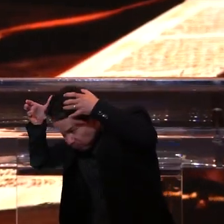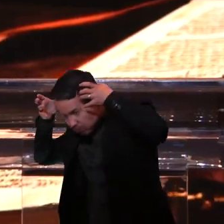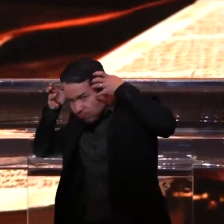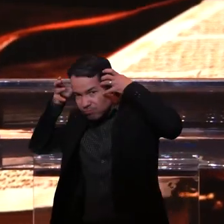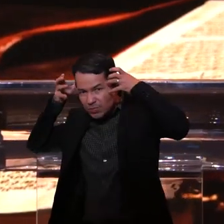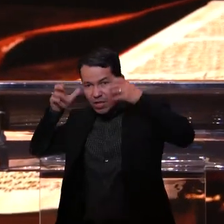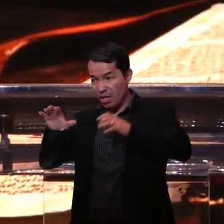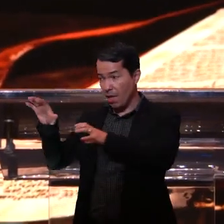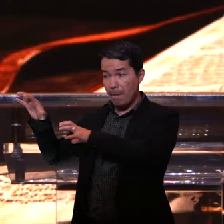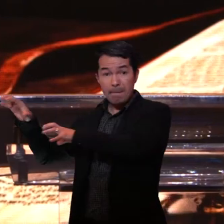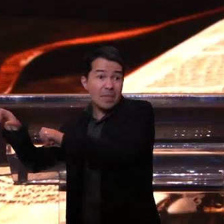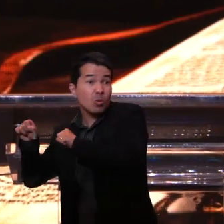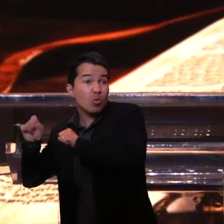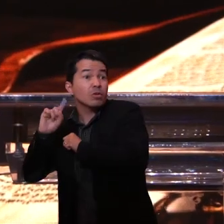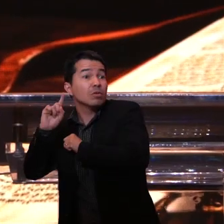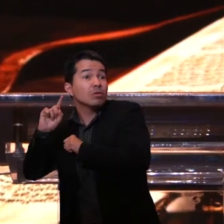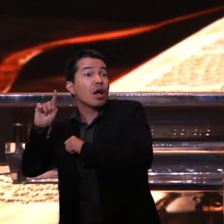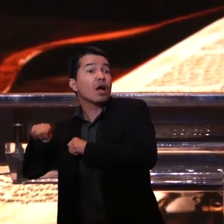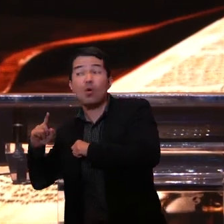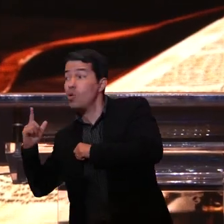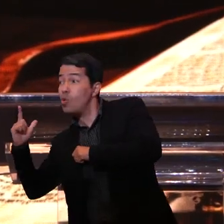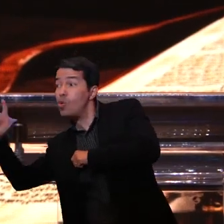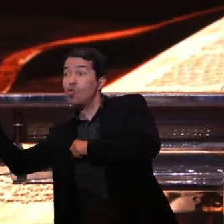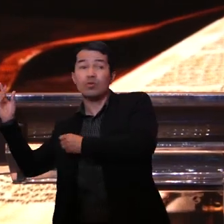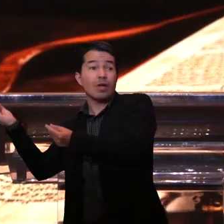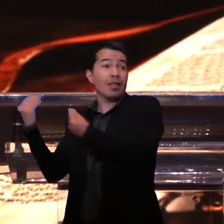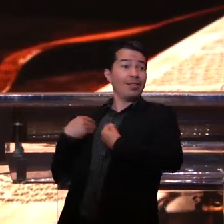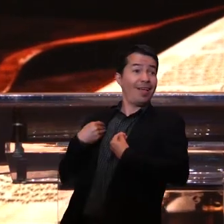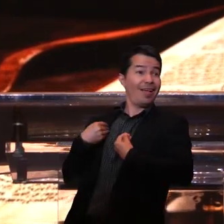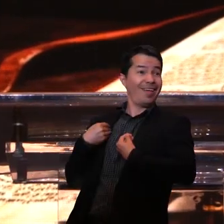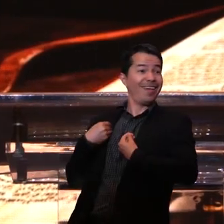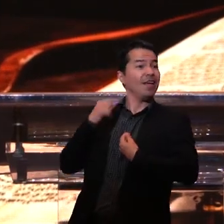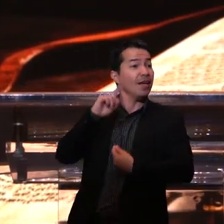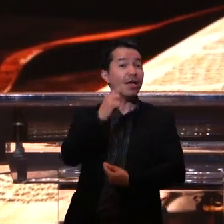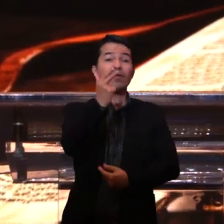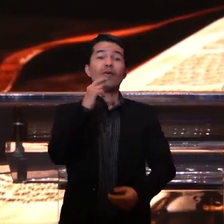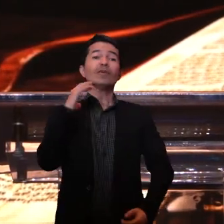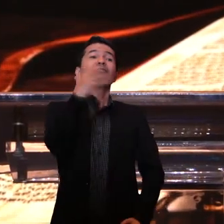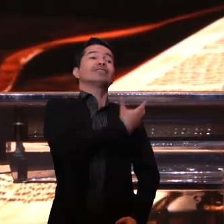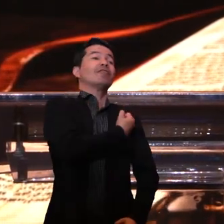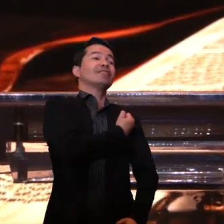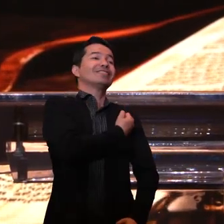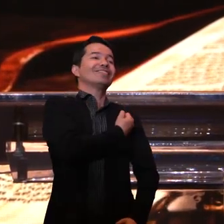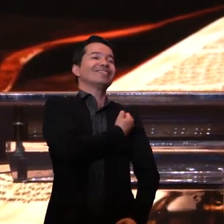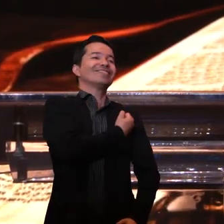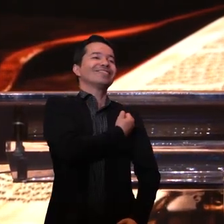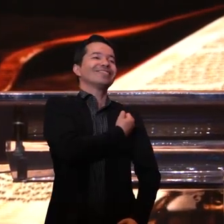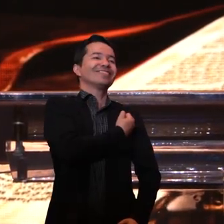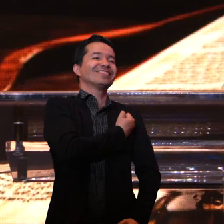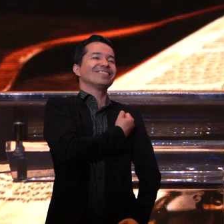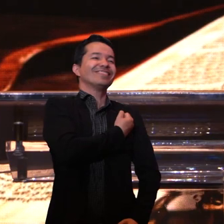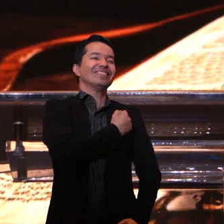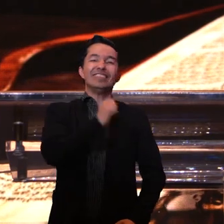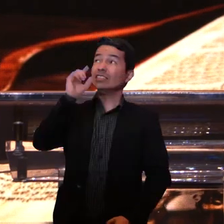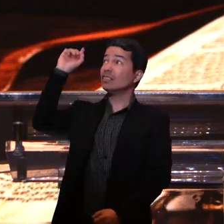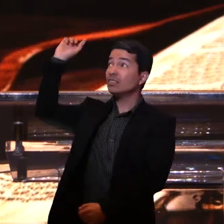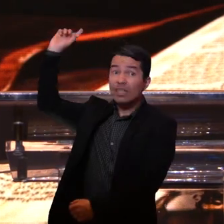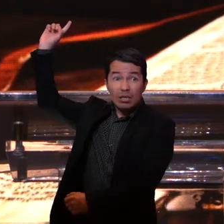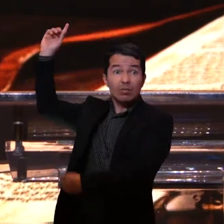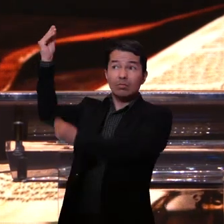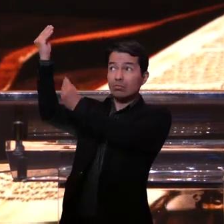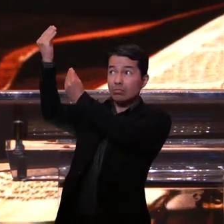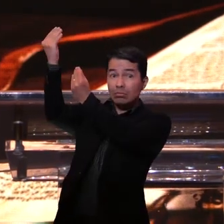que você possa fazer para merecer a salvação. Não existe nada que possamos